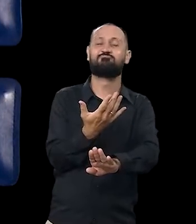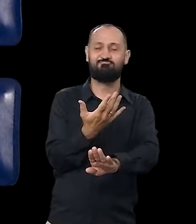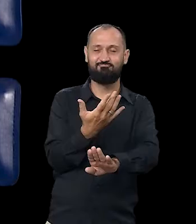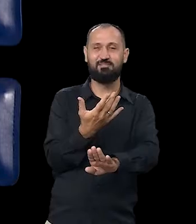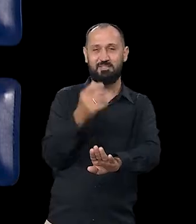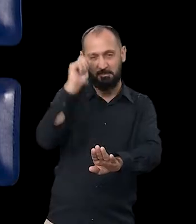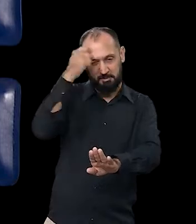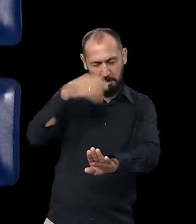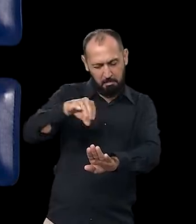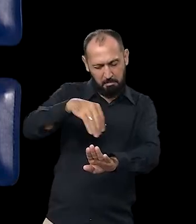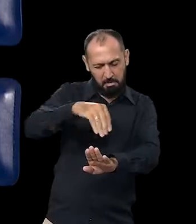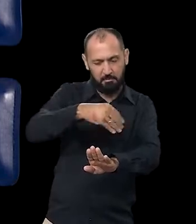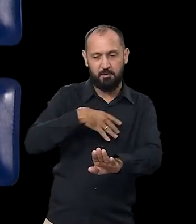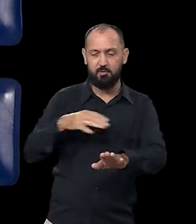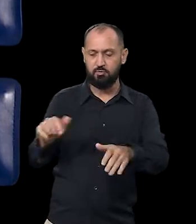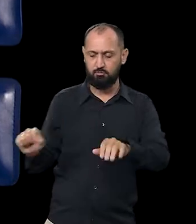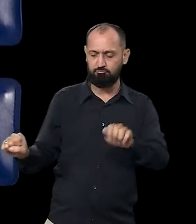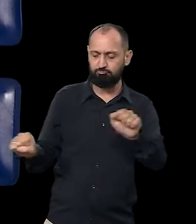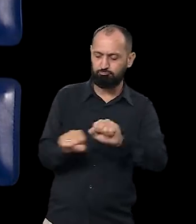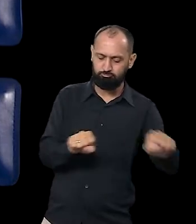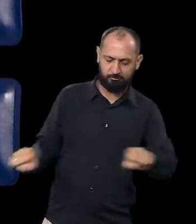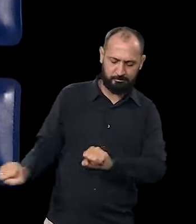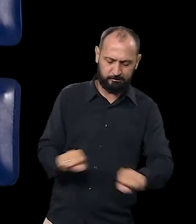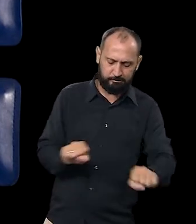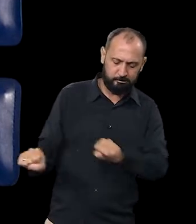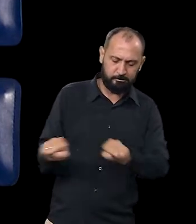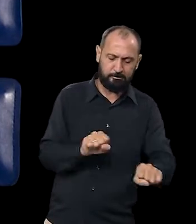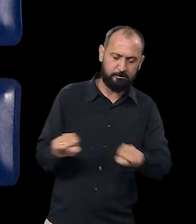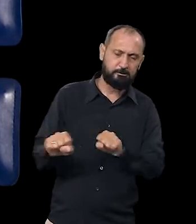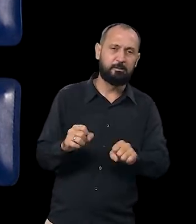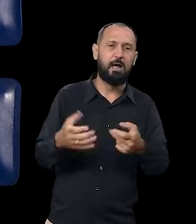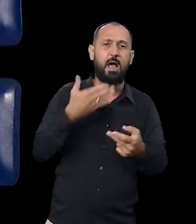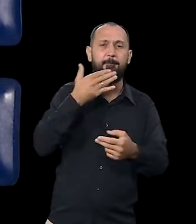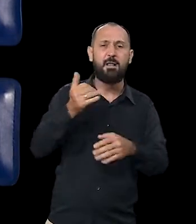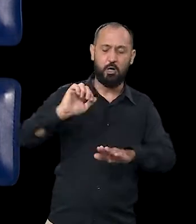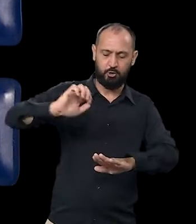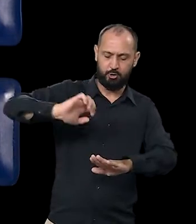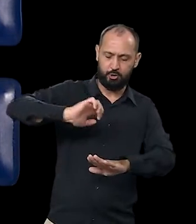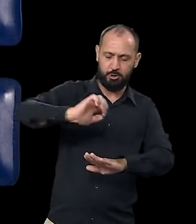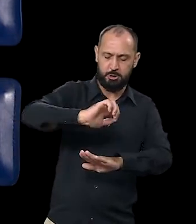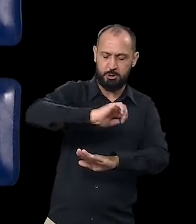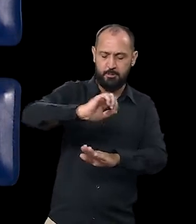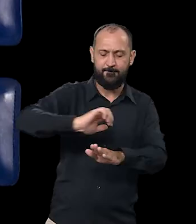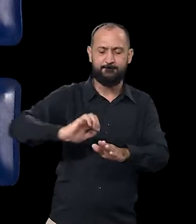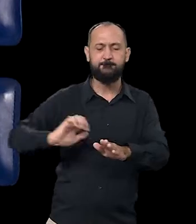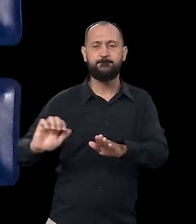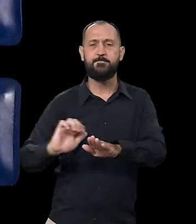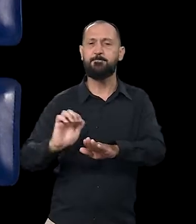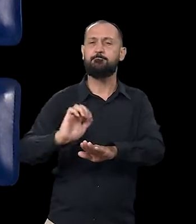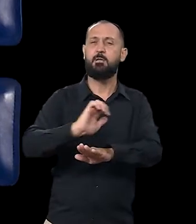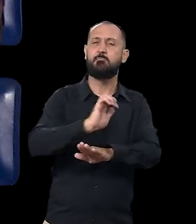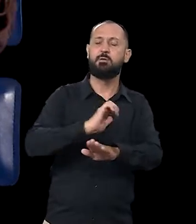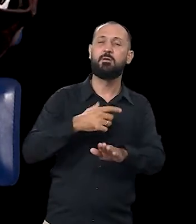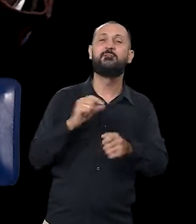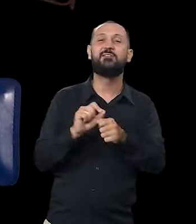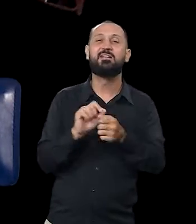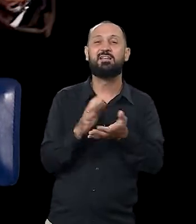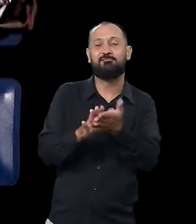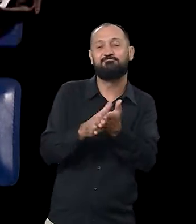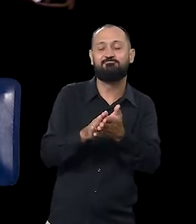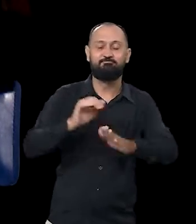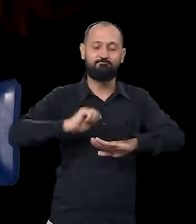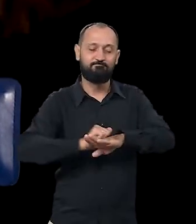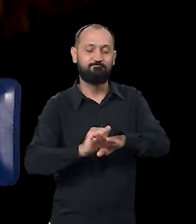tinha o pano específico para passar no sapato, a melhor escova, fazia ainda um sambinho ali para